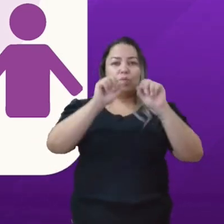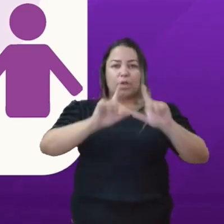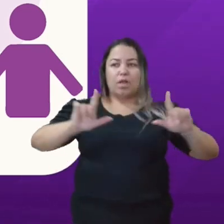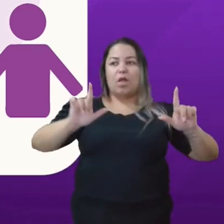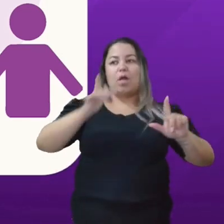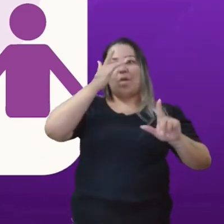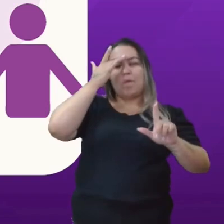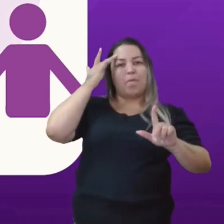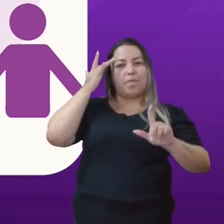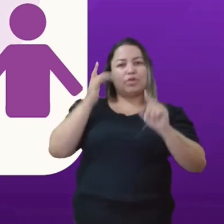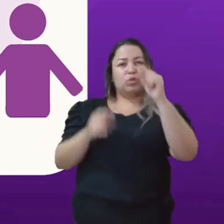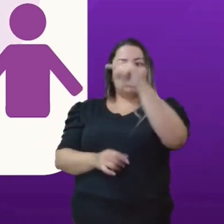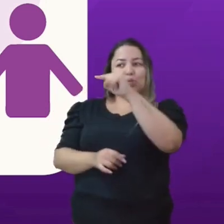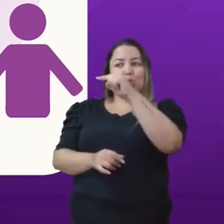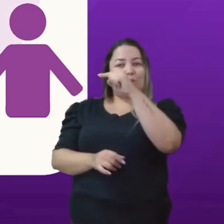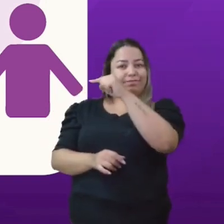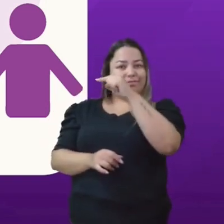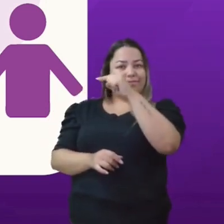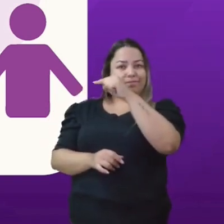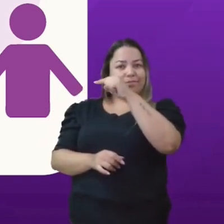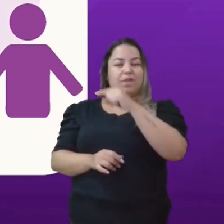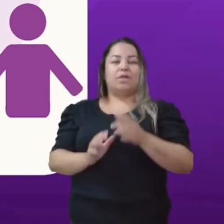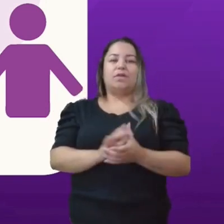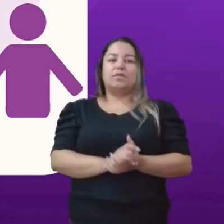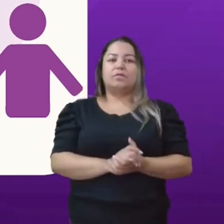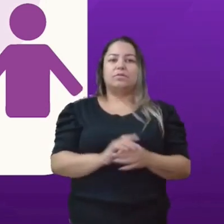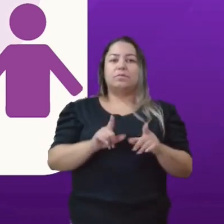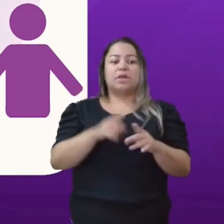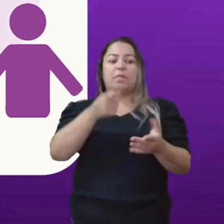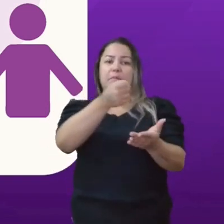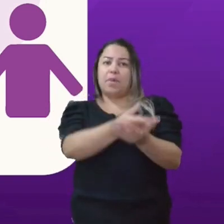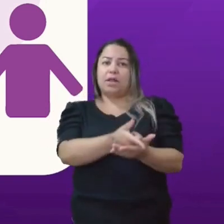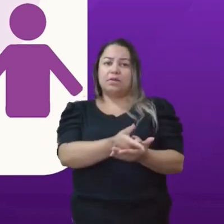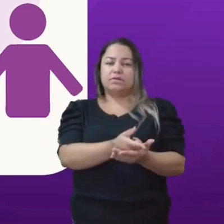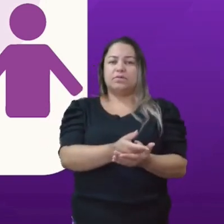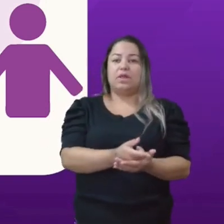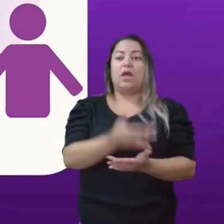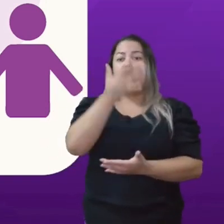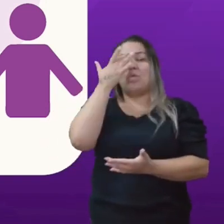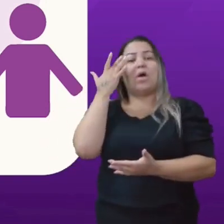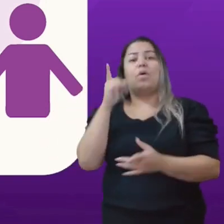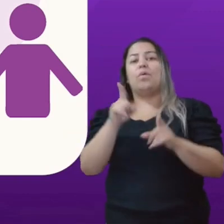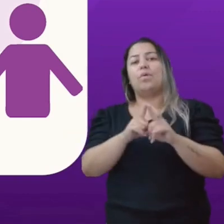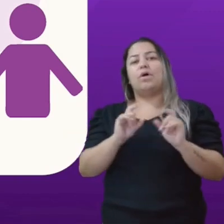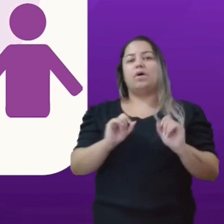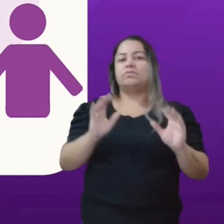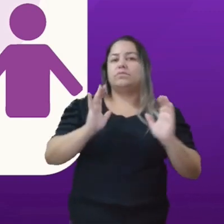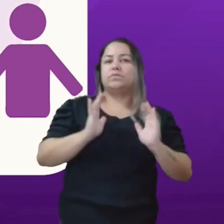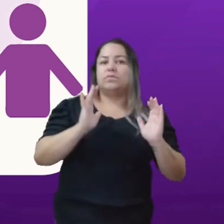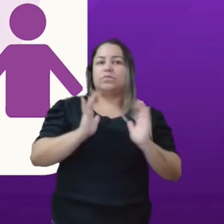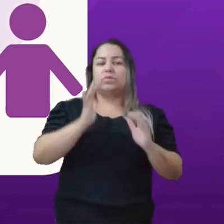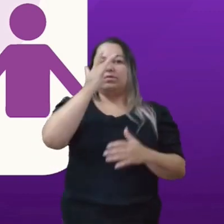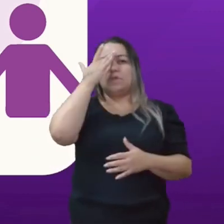pessoinha, elas são vinculadas ao sujeito, elas vão considerar quem está pagando. Então, qual é o patrimônio dessa pessoa que está pagando, qual